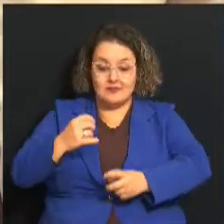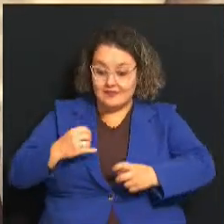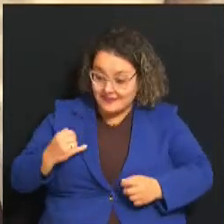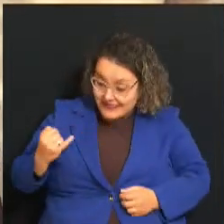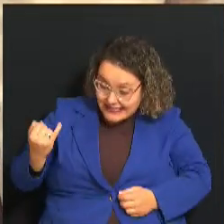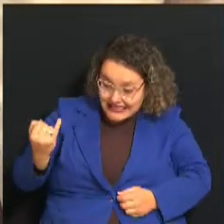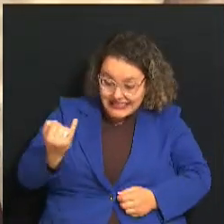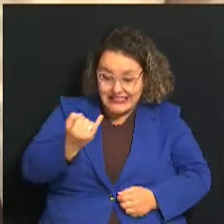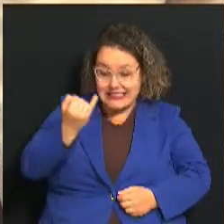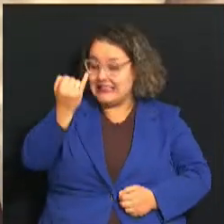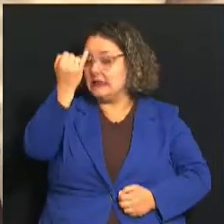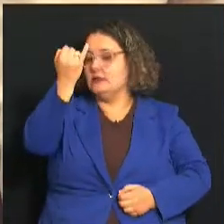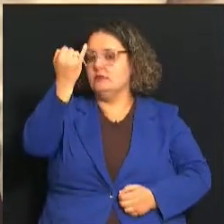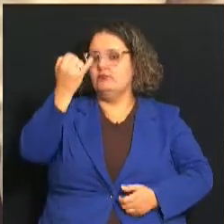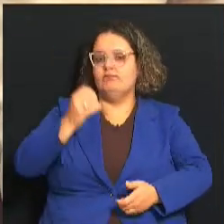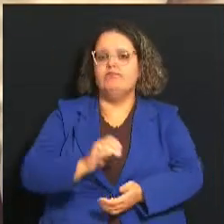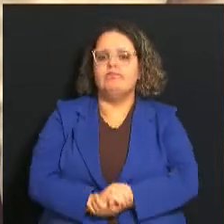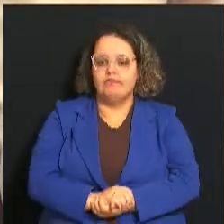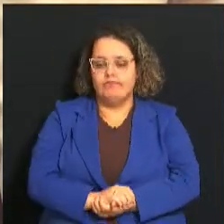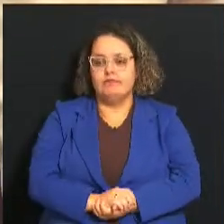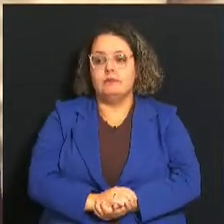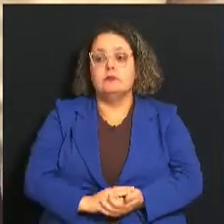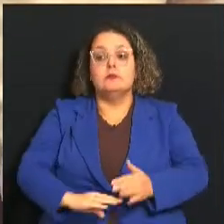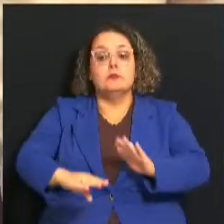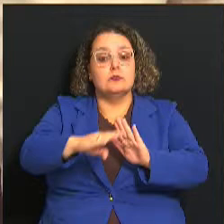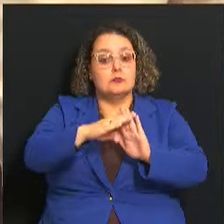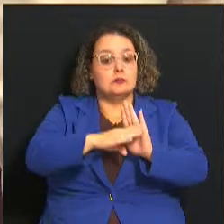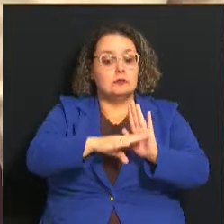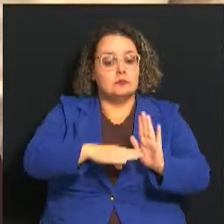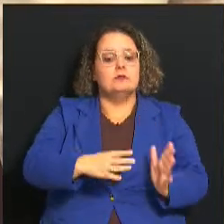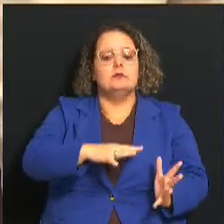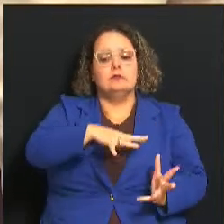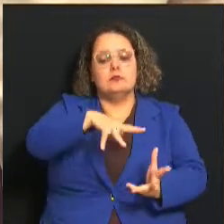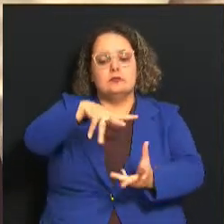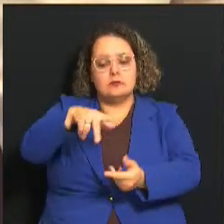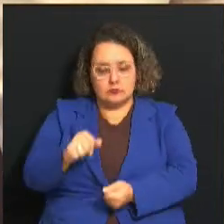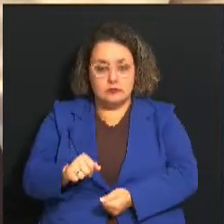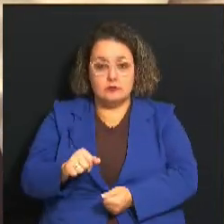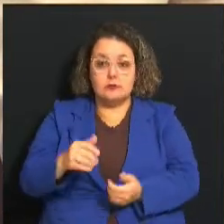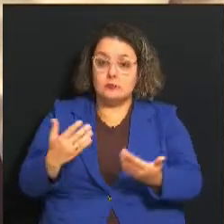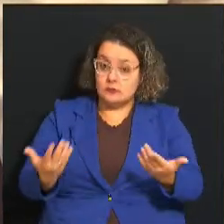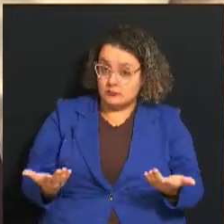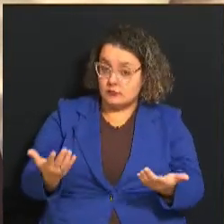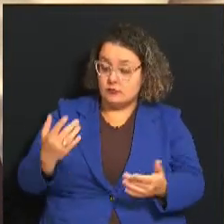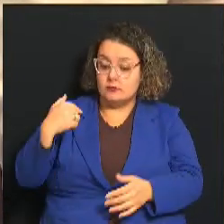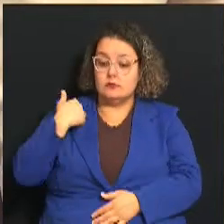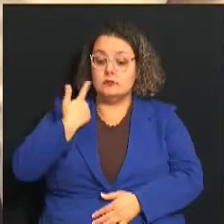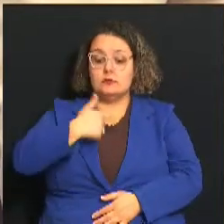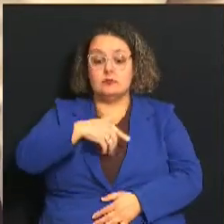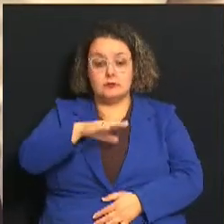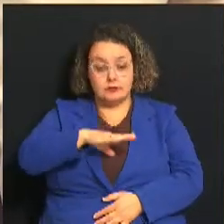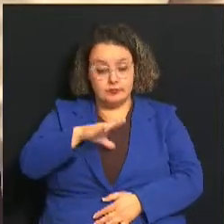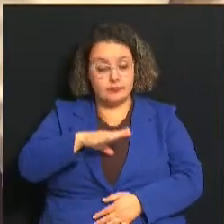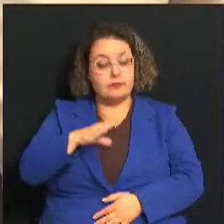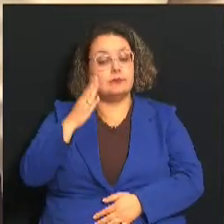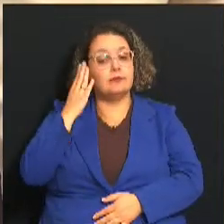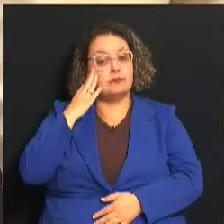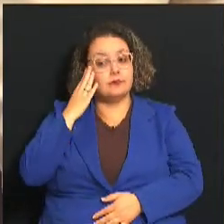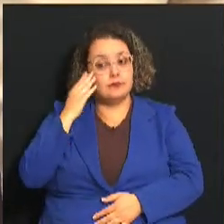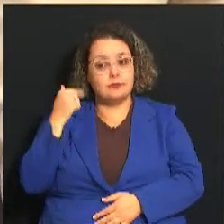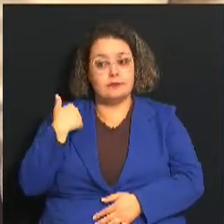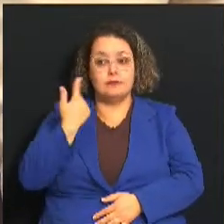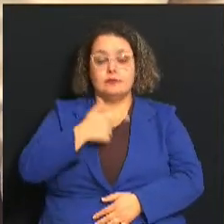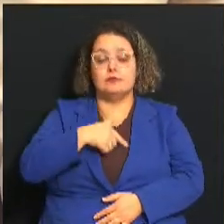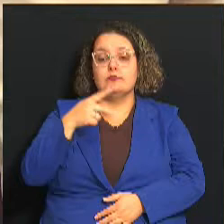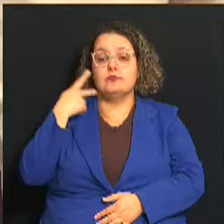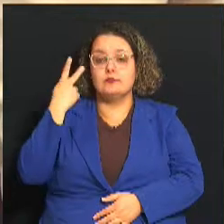É uma agenda mundial, mas é uma agenda que na nossa cidade a gente sabe muito bem, nós vereadores, vereadoras